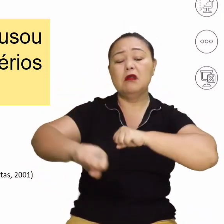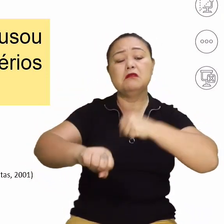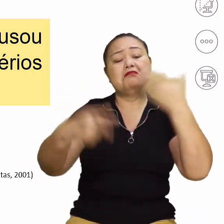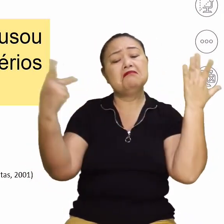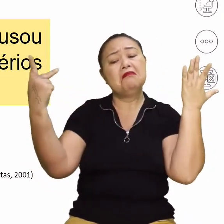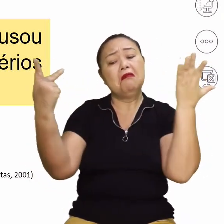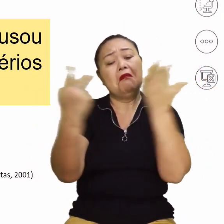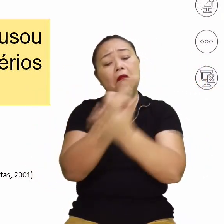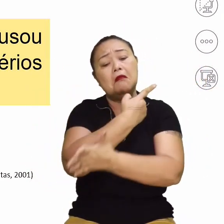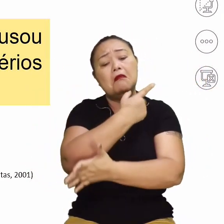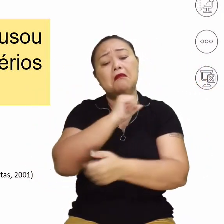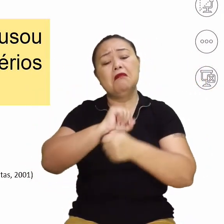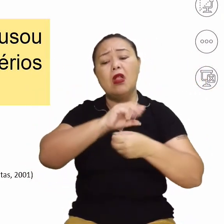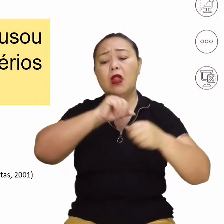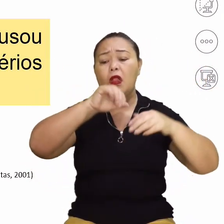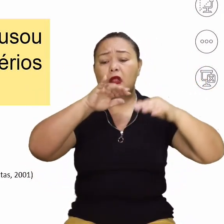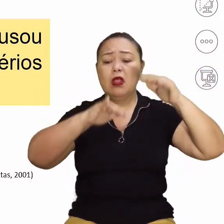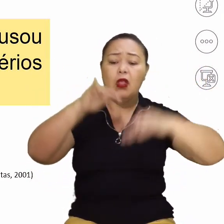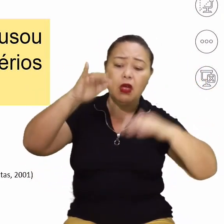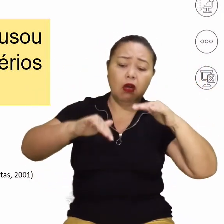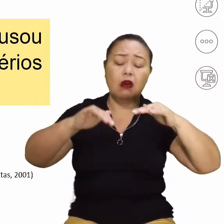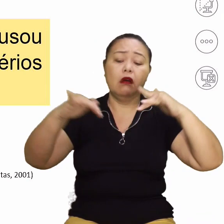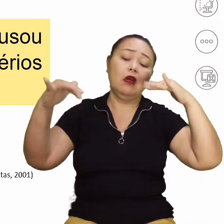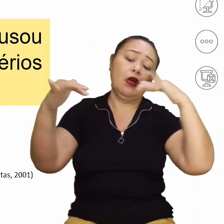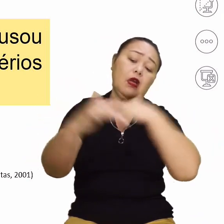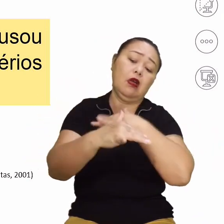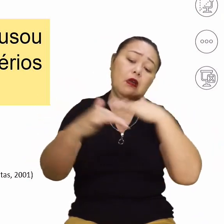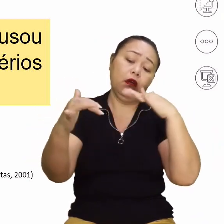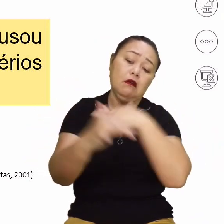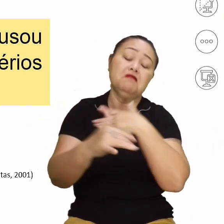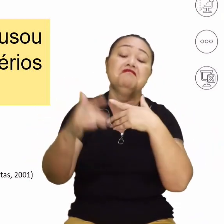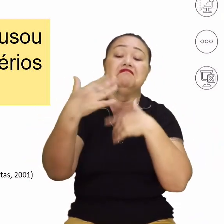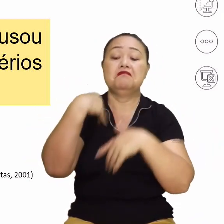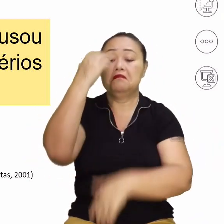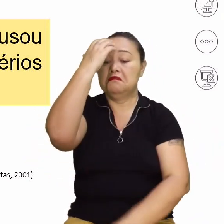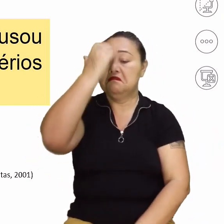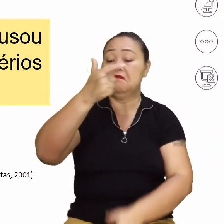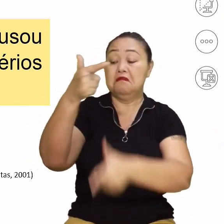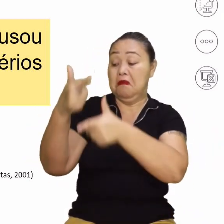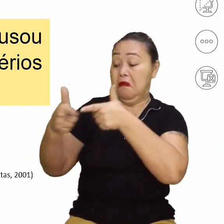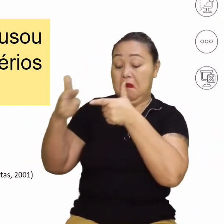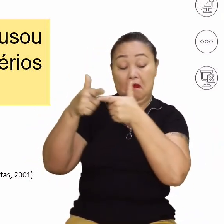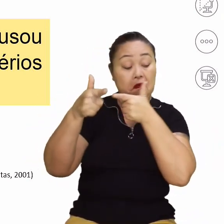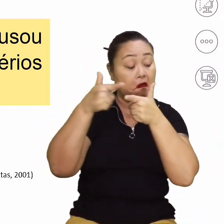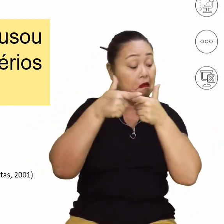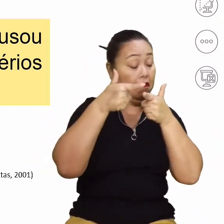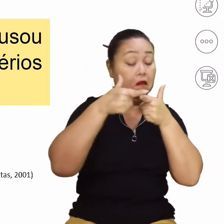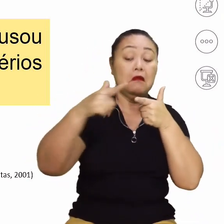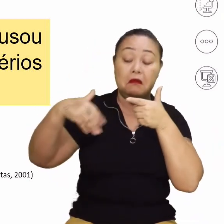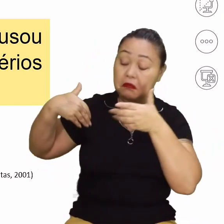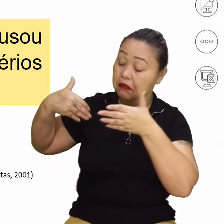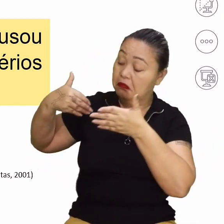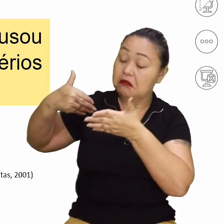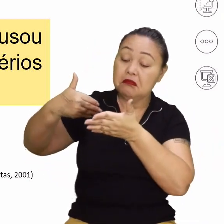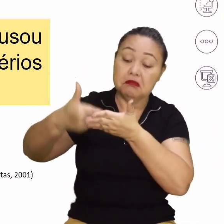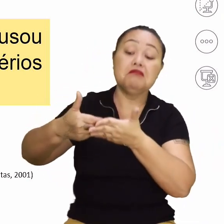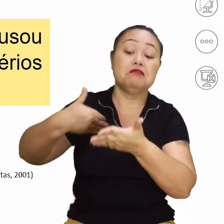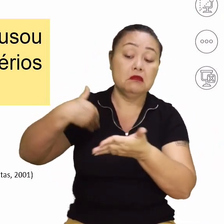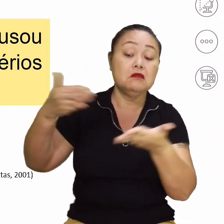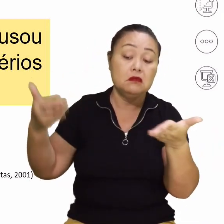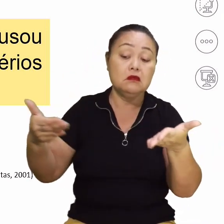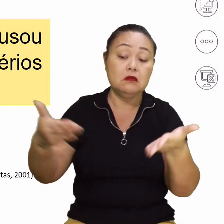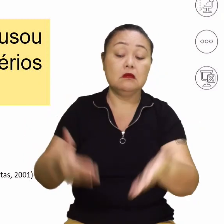causou graves desequilíbrios urbanos com sérios problemas que perduram até os dias